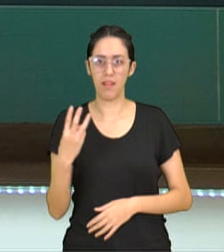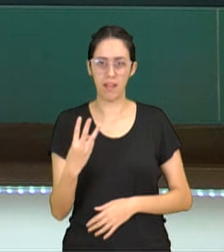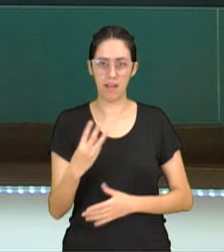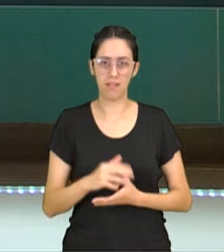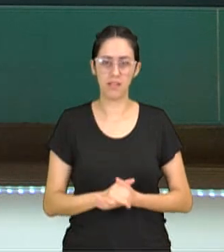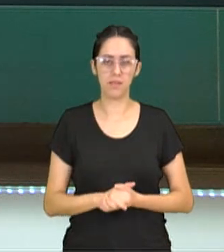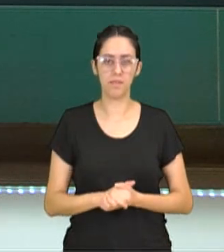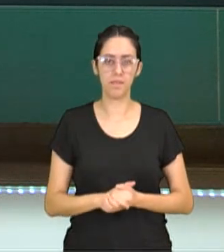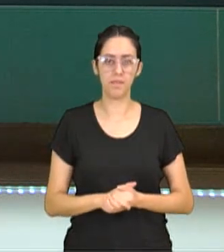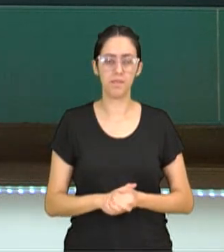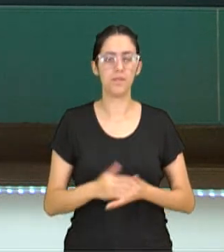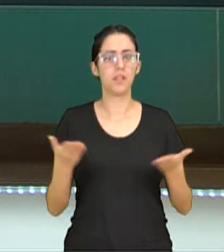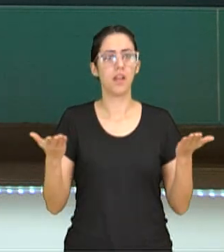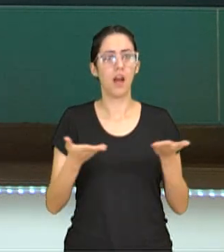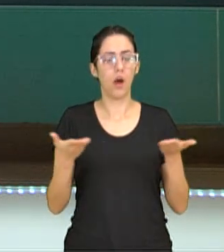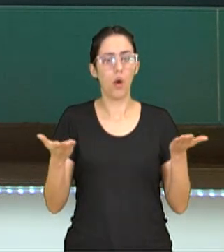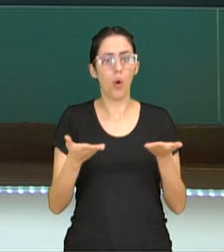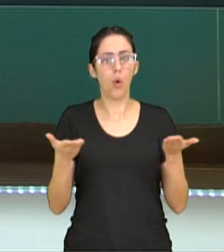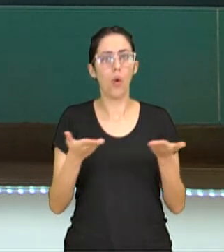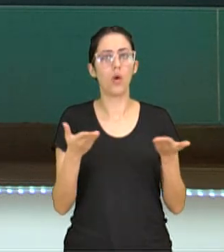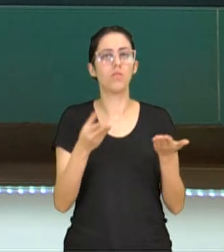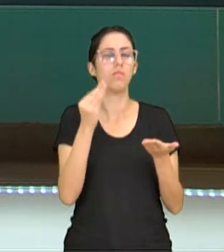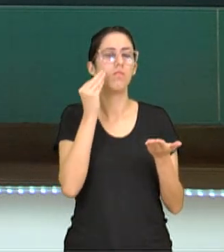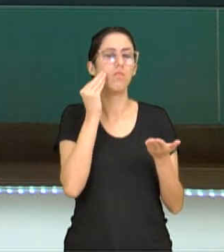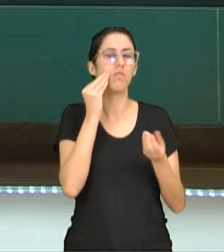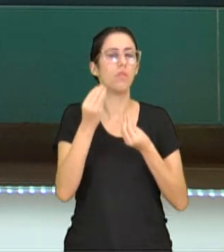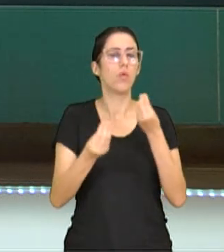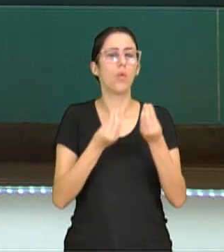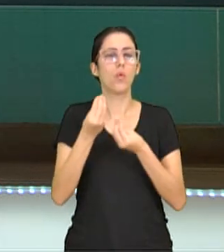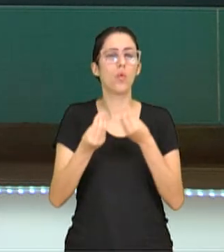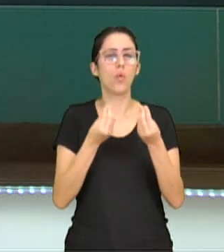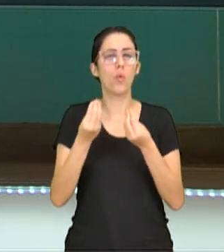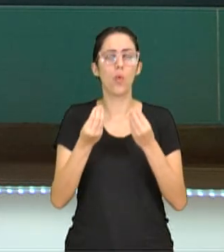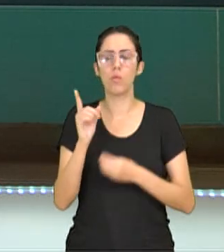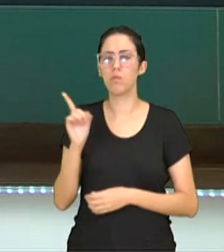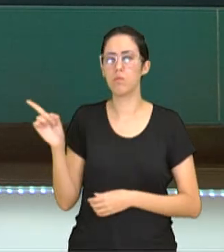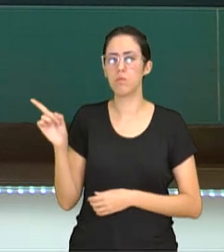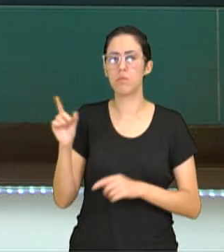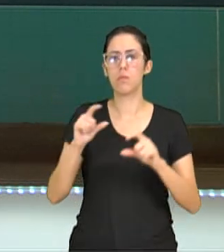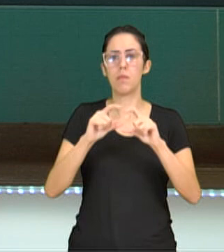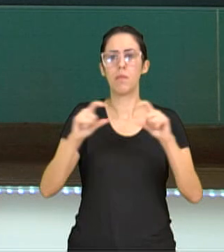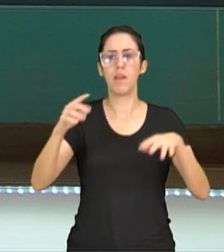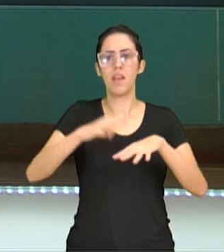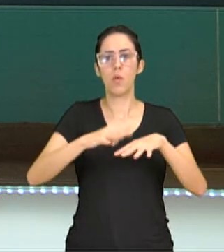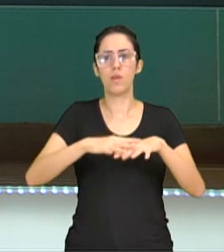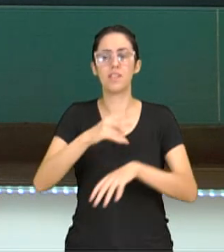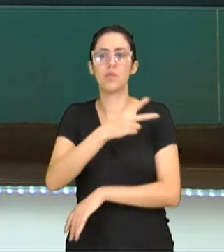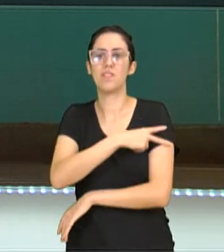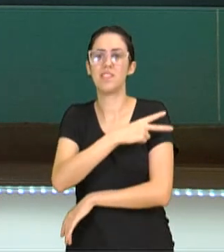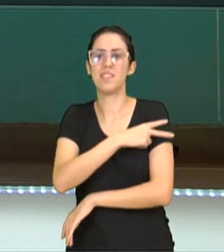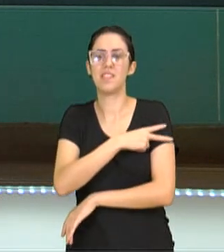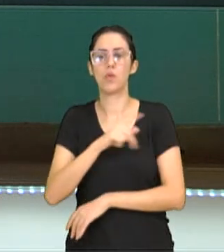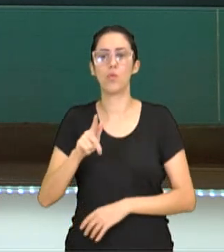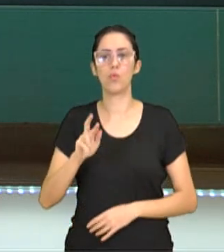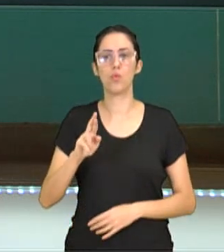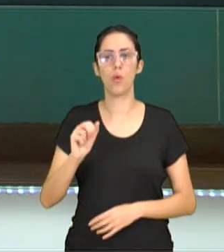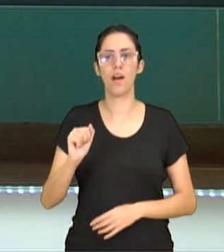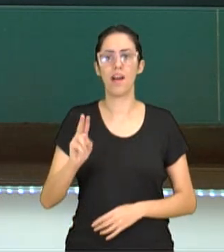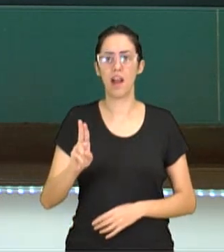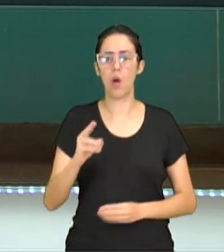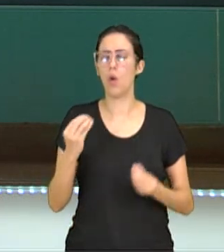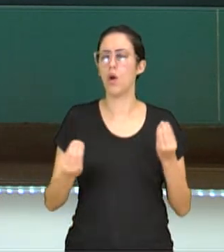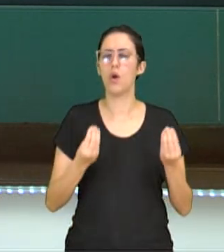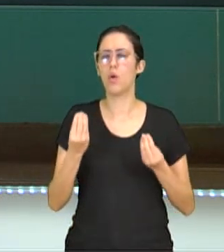agora nós vamos tentar determinar o conjunto de solução dessa equação do segundo grau aí. Eu tenho um trinômio. Como será que eu